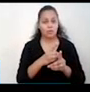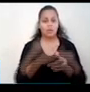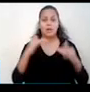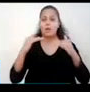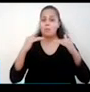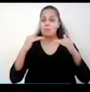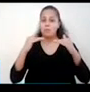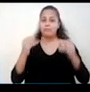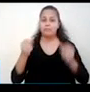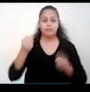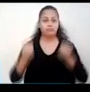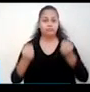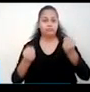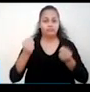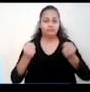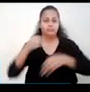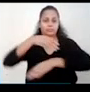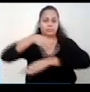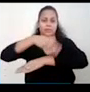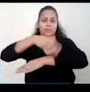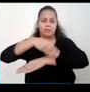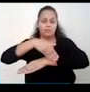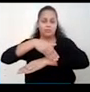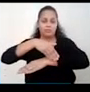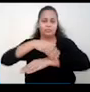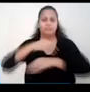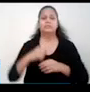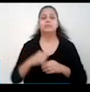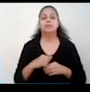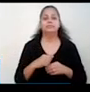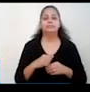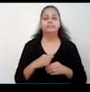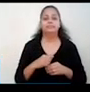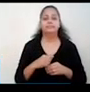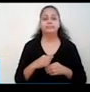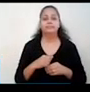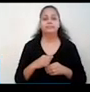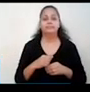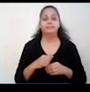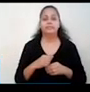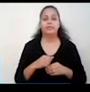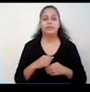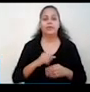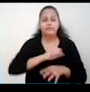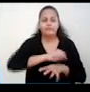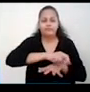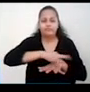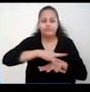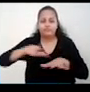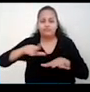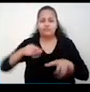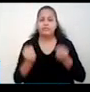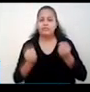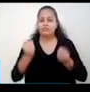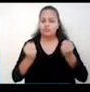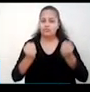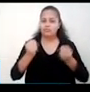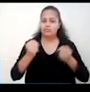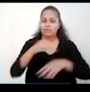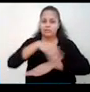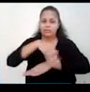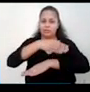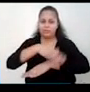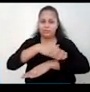Uma grande quantidade de veículos em determinada velocidade, uma aglomeração aí de veículos automotores, certo? A questão